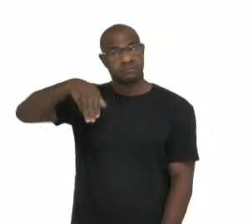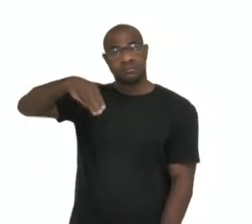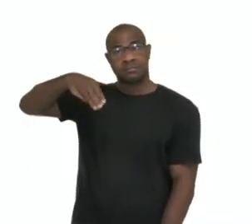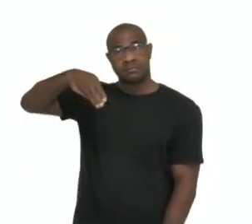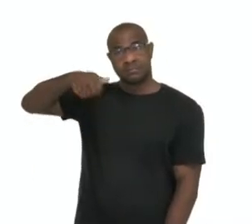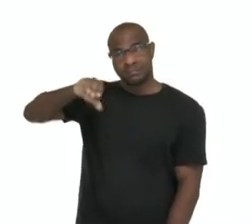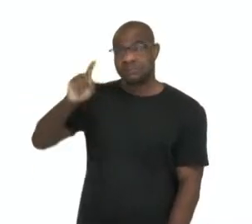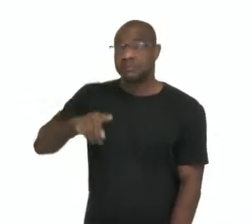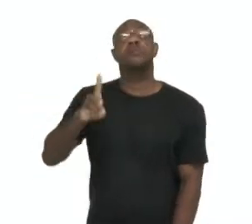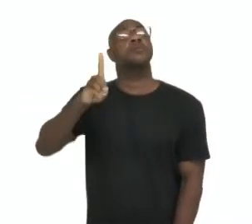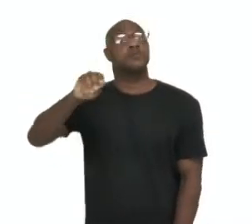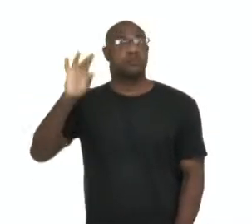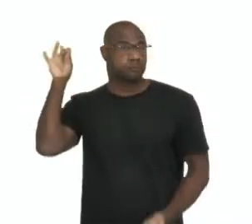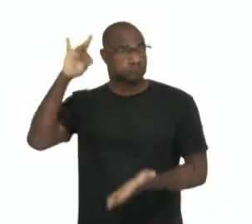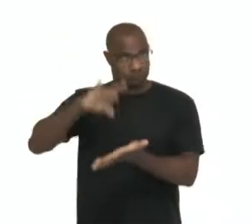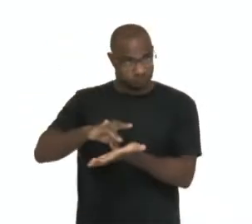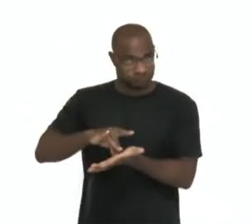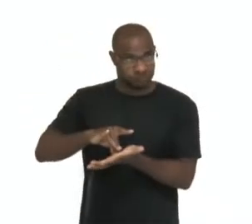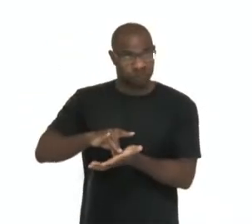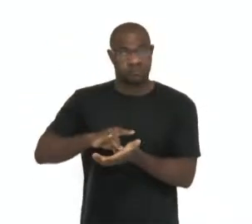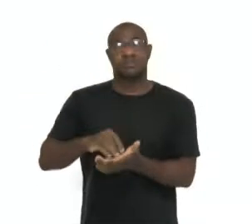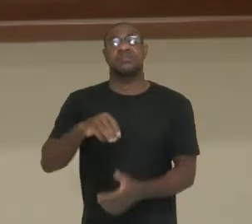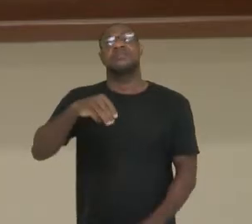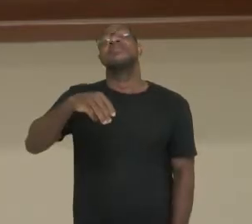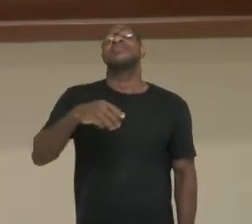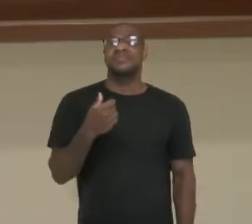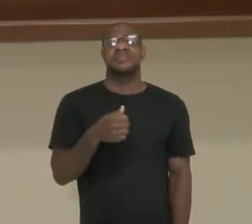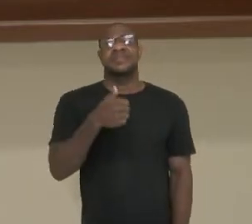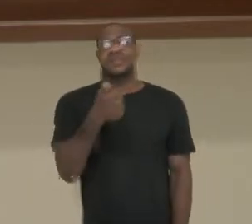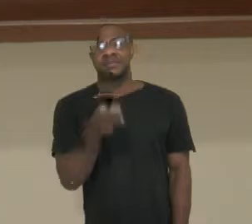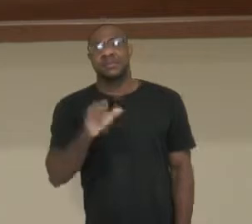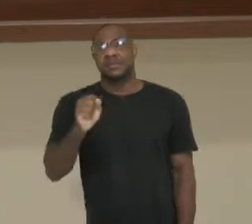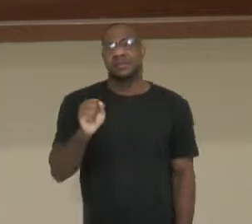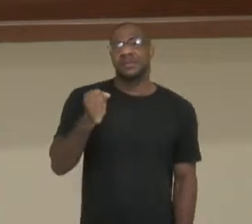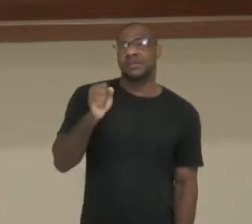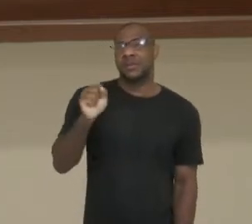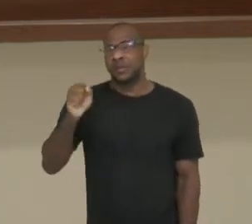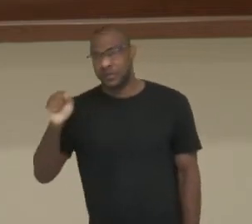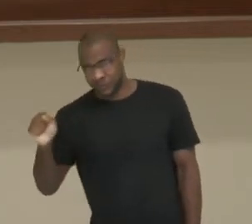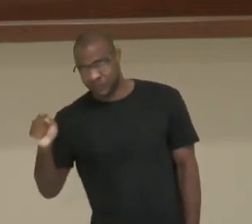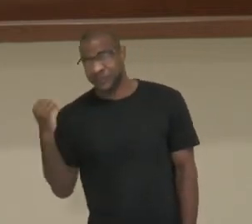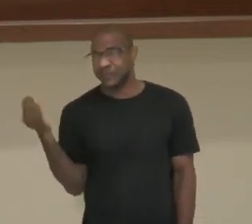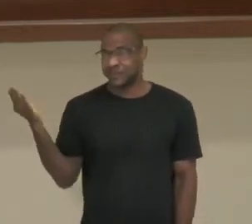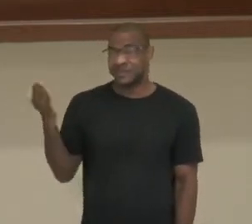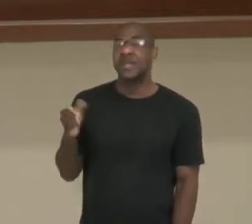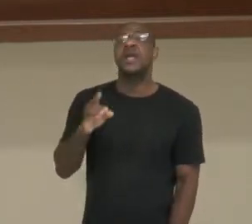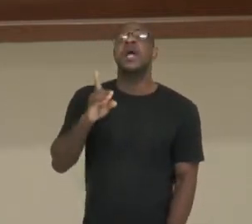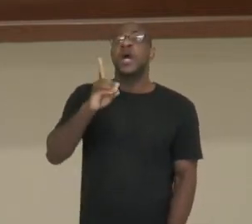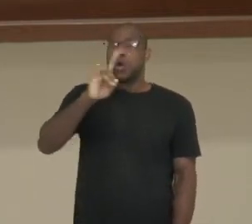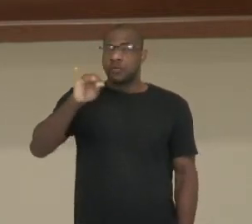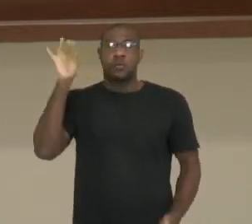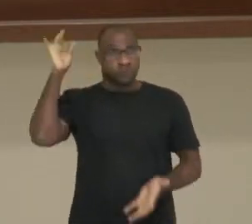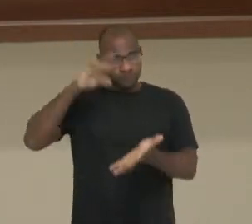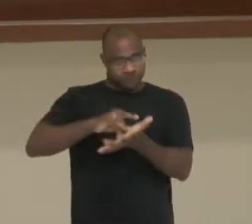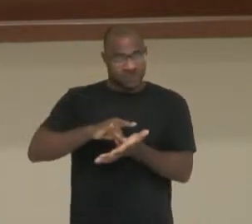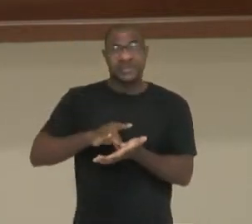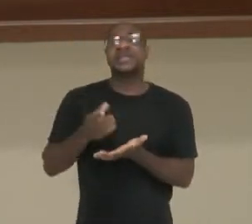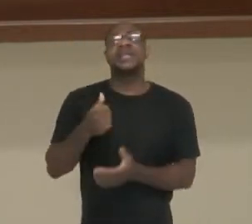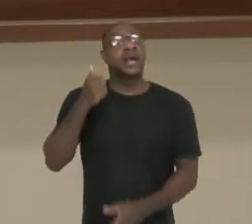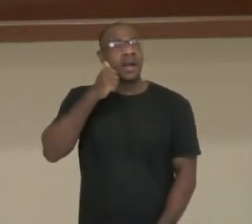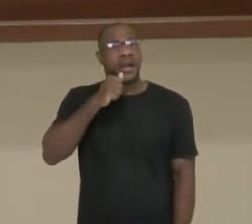a data oficial, 13 de maio de 1888, a data em que a